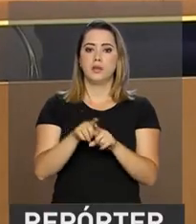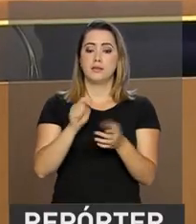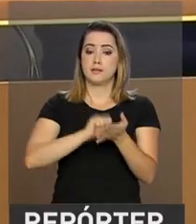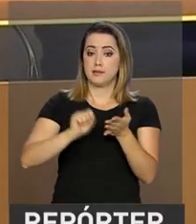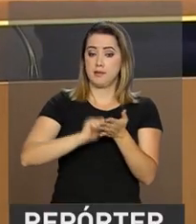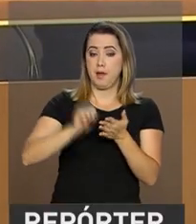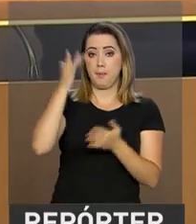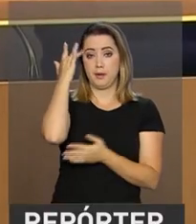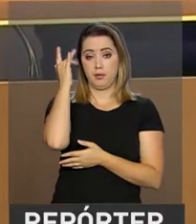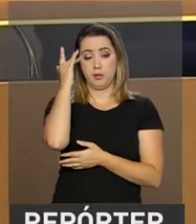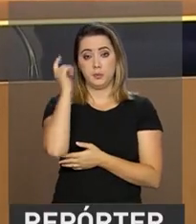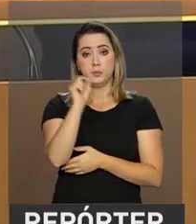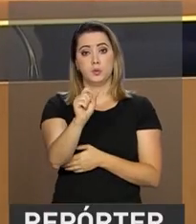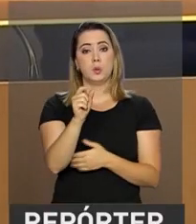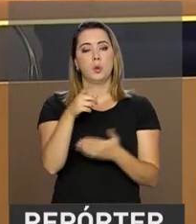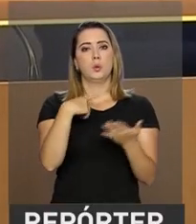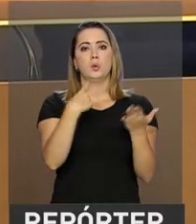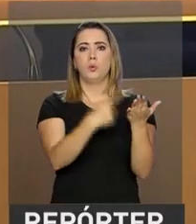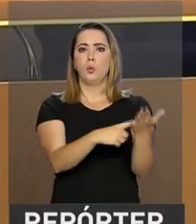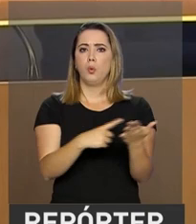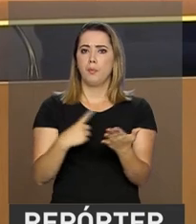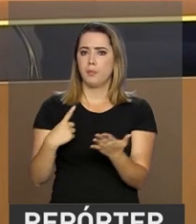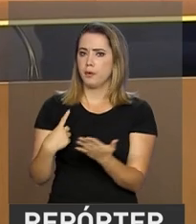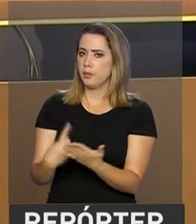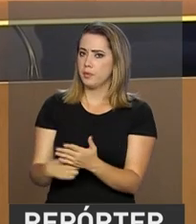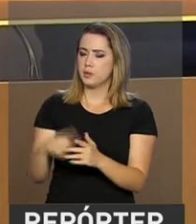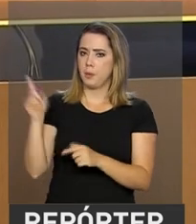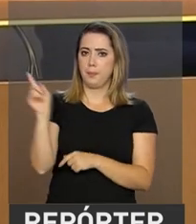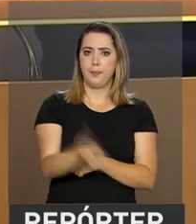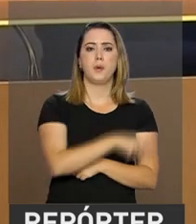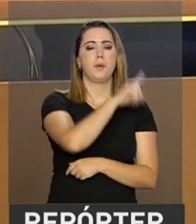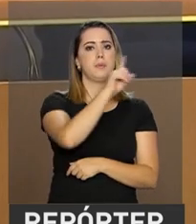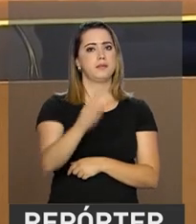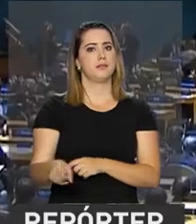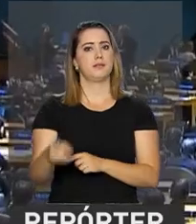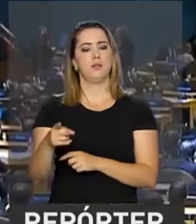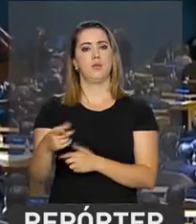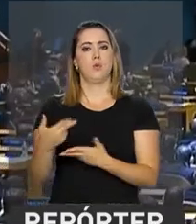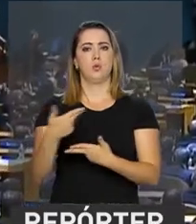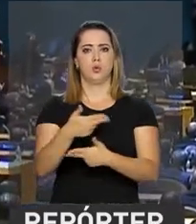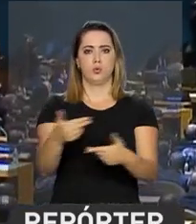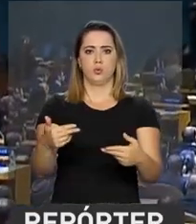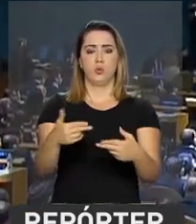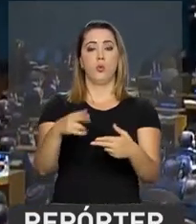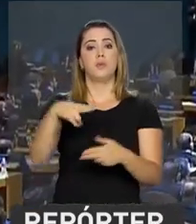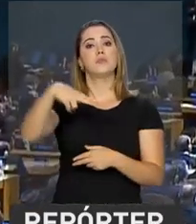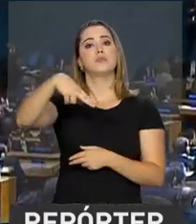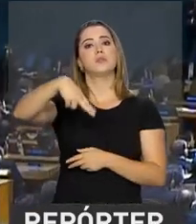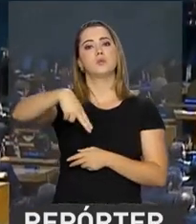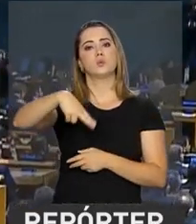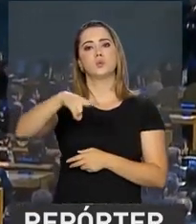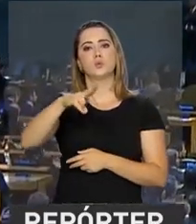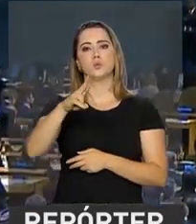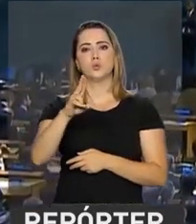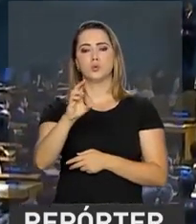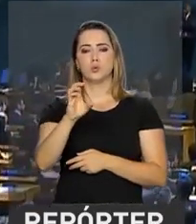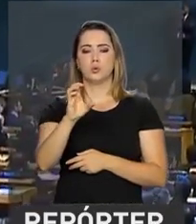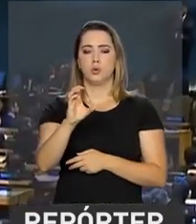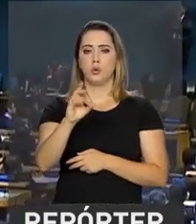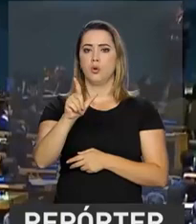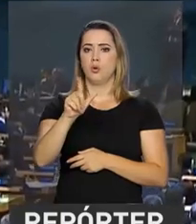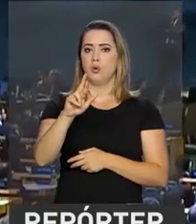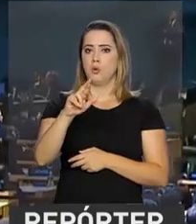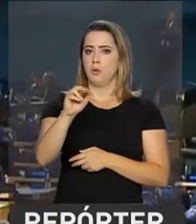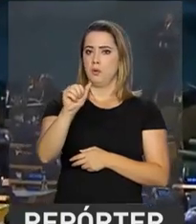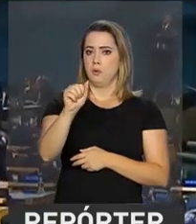amanhã o Tratado sobre a Proibição de Armas Nucleares. O Brasil